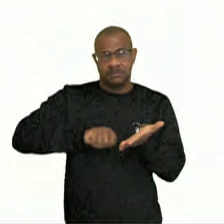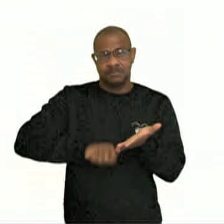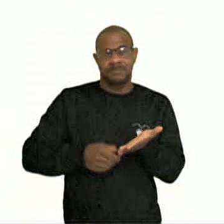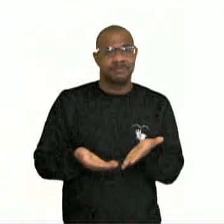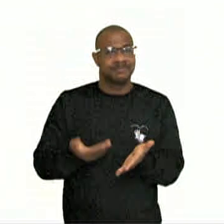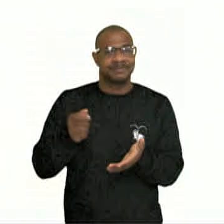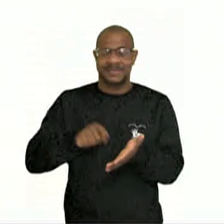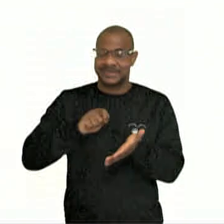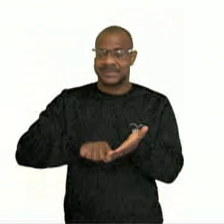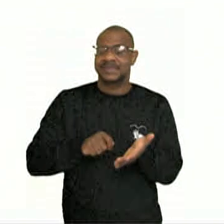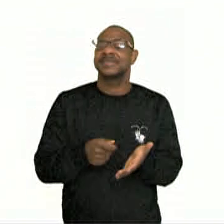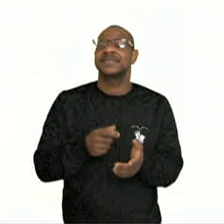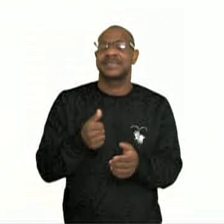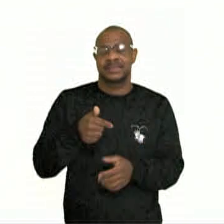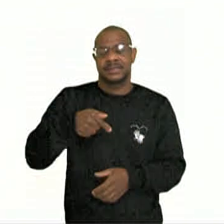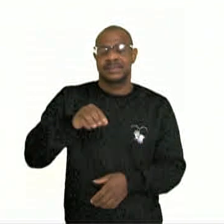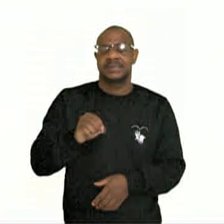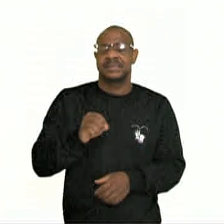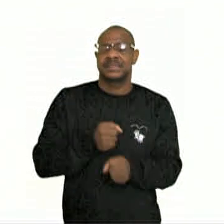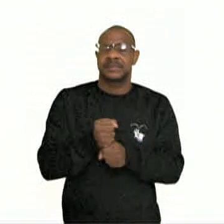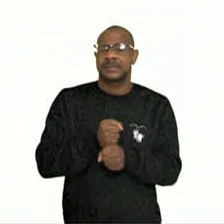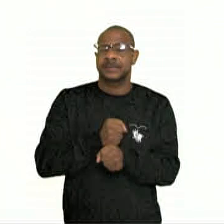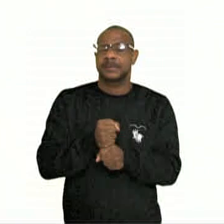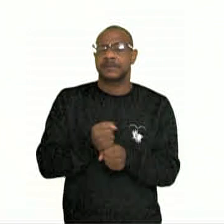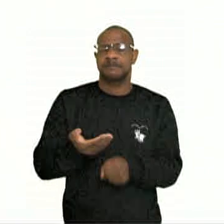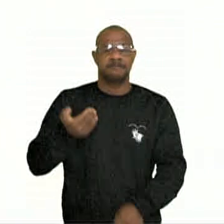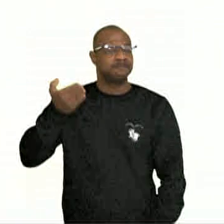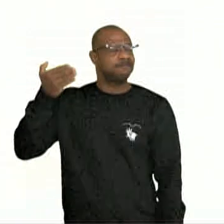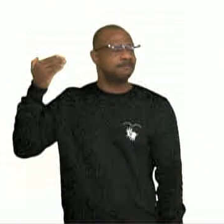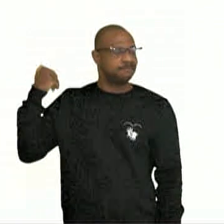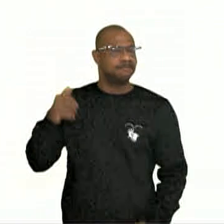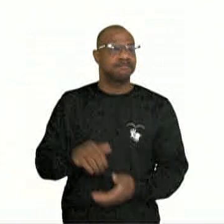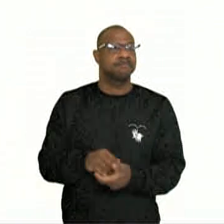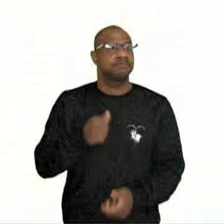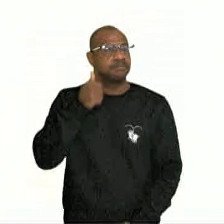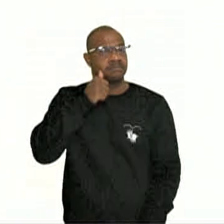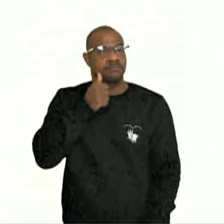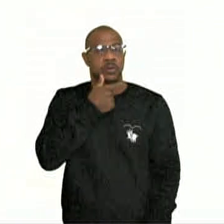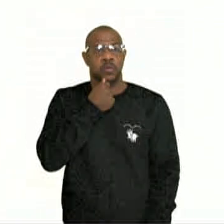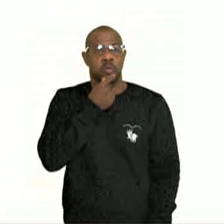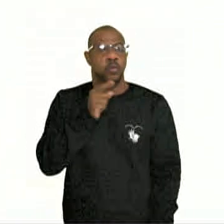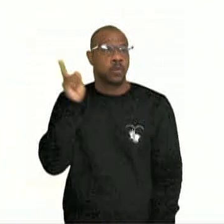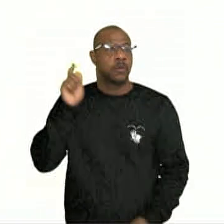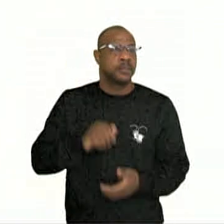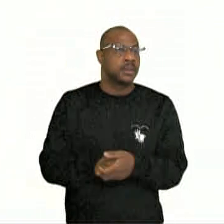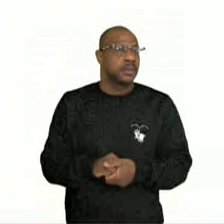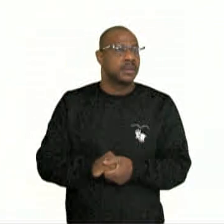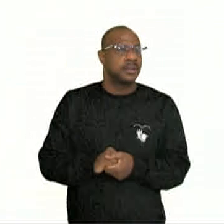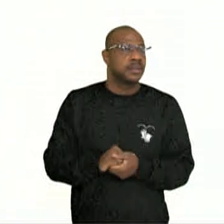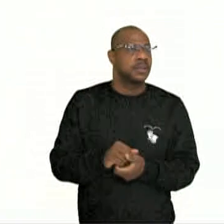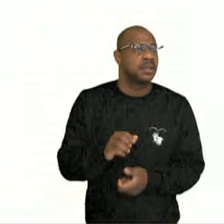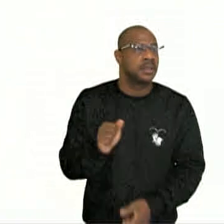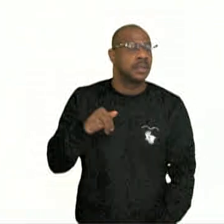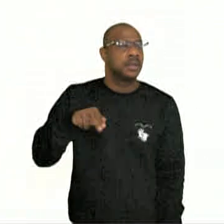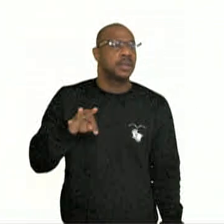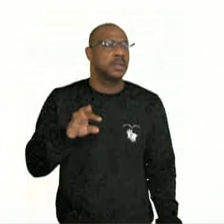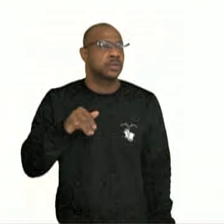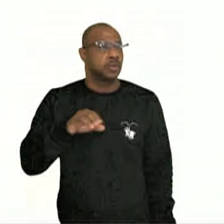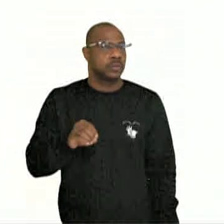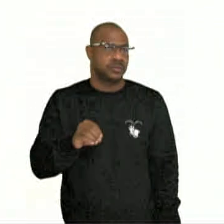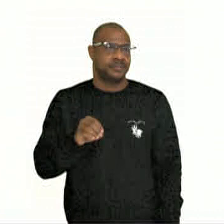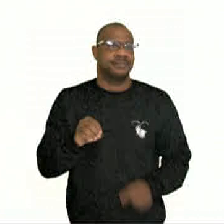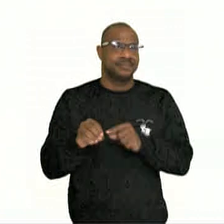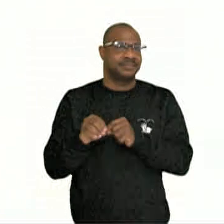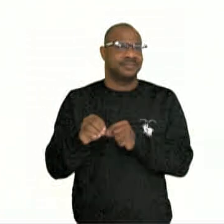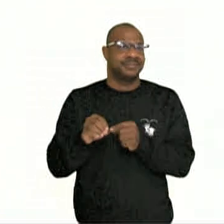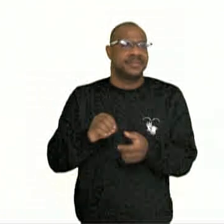70 anos pelo francês Antoine de Saint-Exupéry. Aparentemente infantil, a história